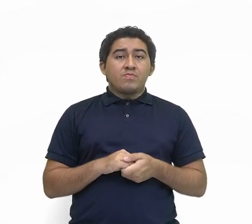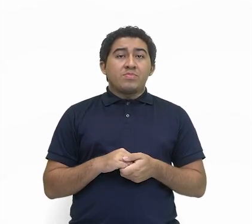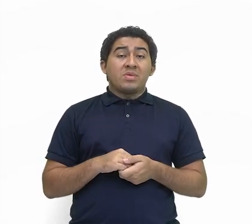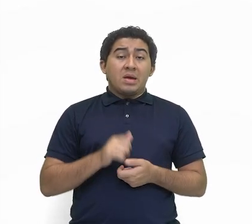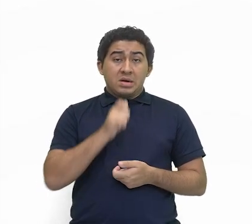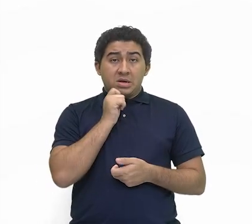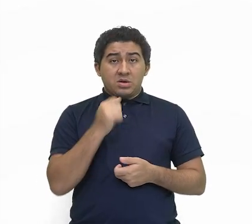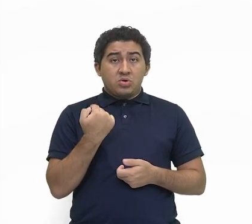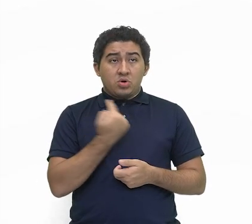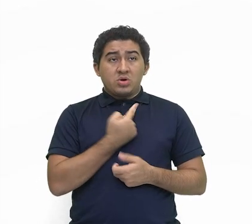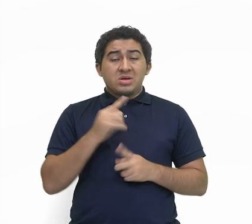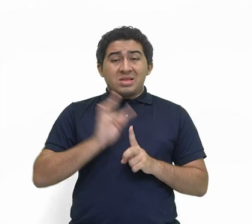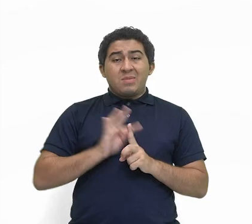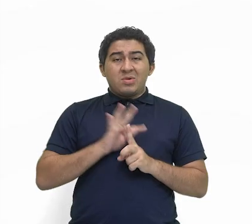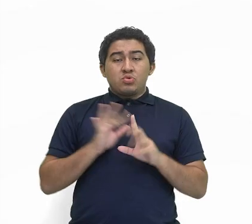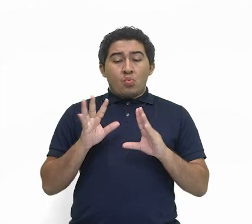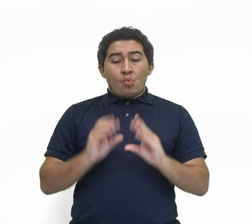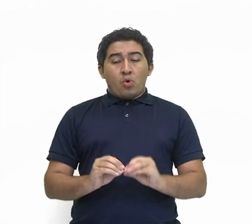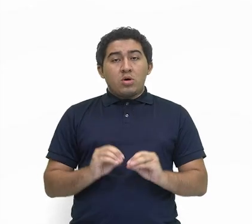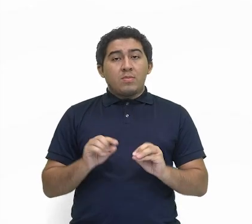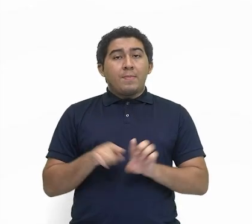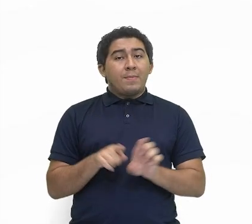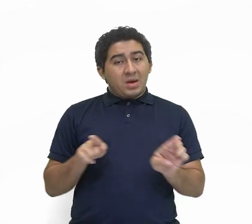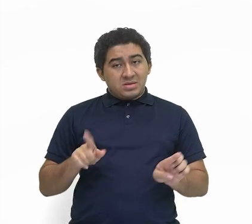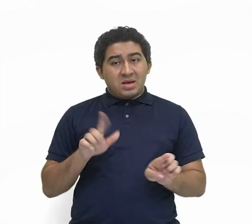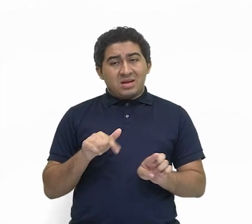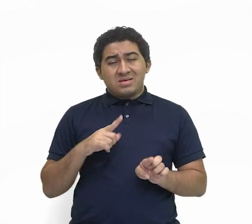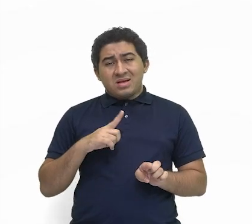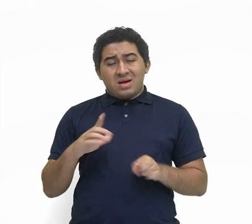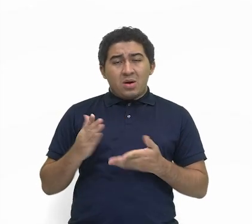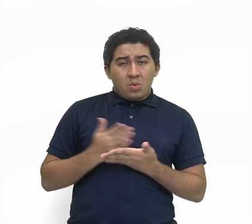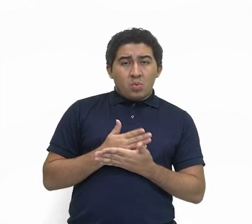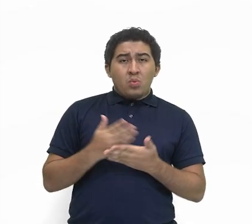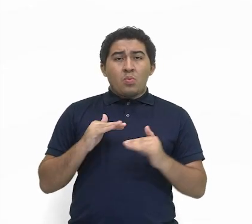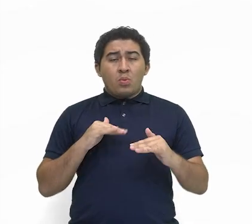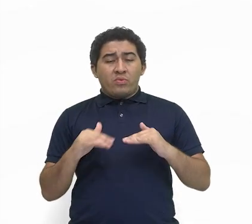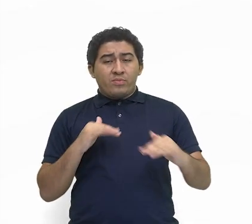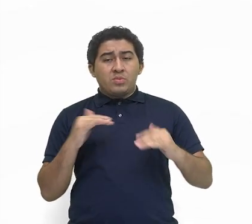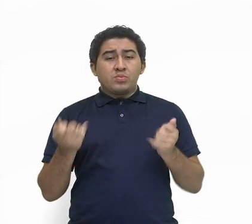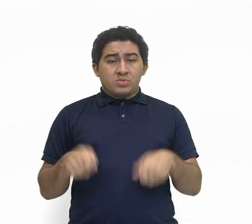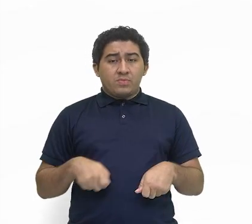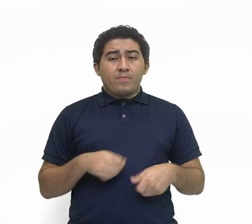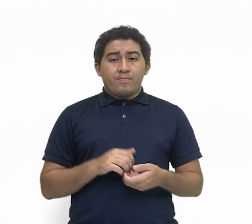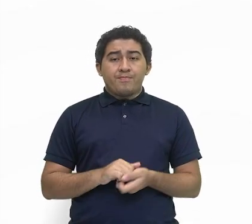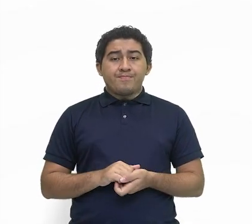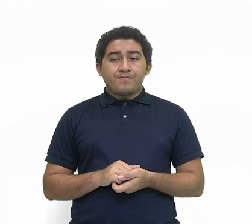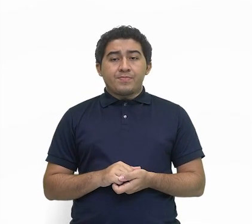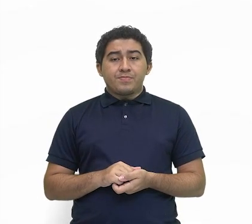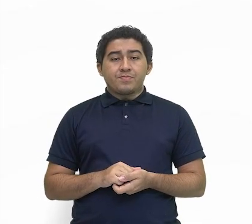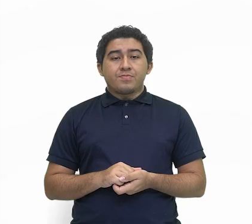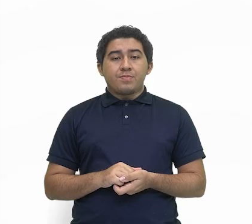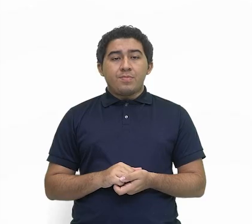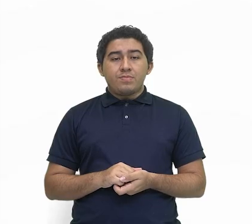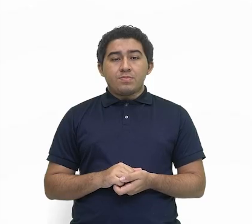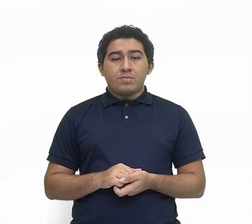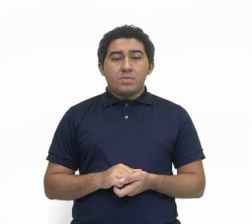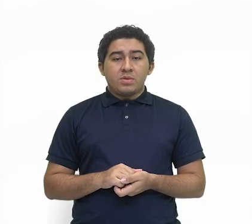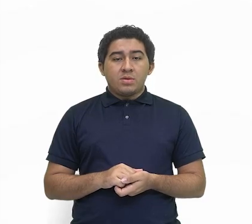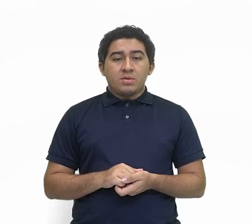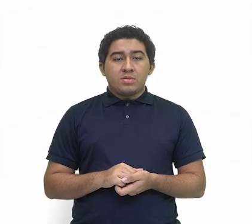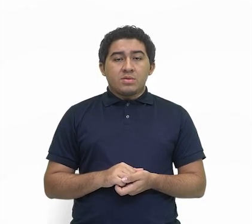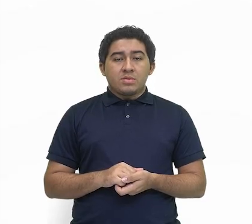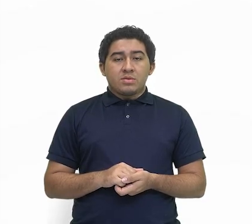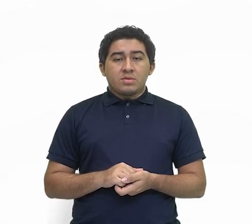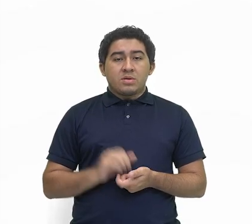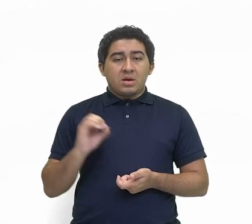a temperatura, a molécula sempre vai ter um certo grau de agitação. Então, o zero Kelvin é uma